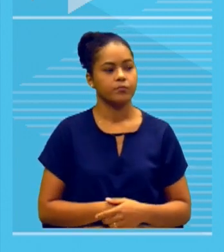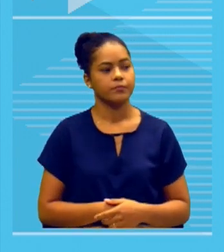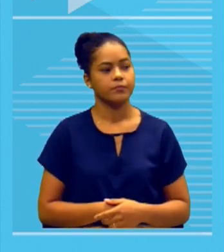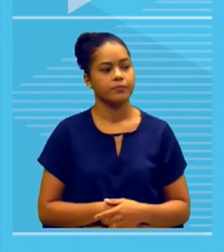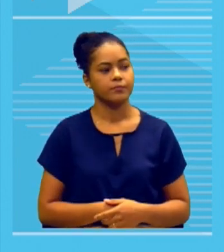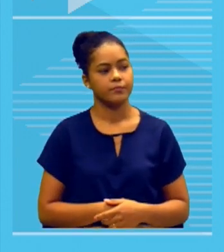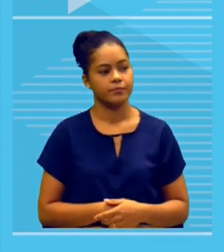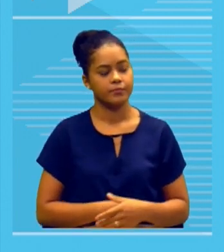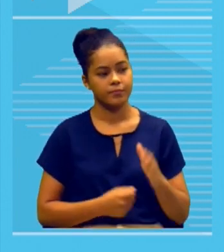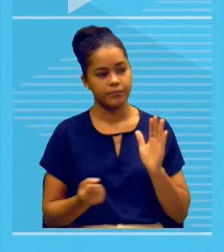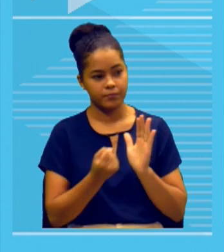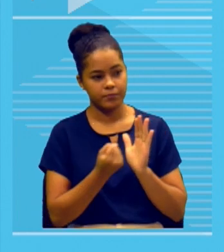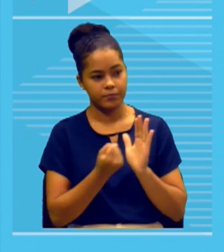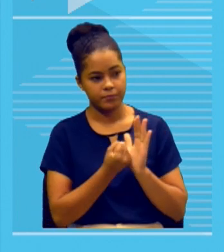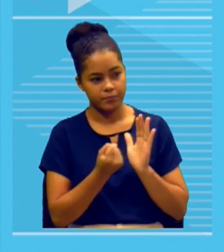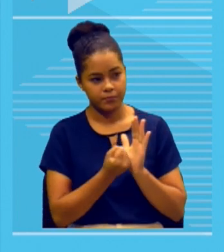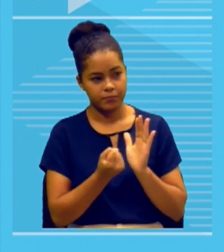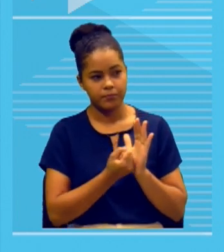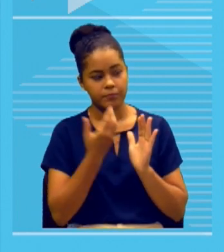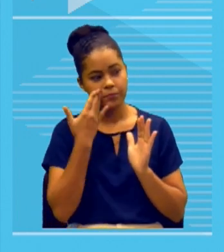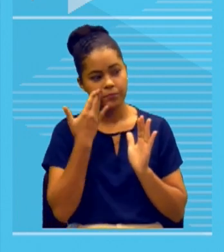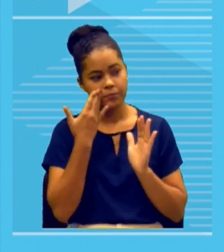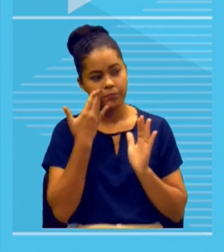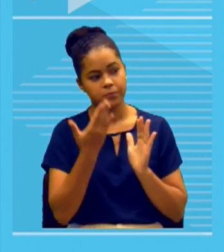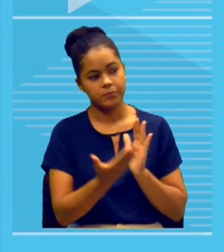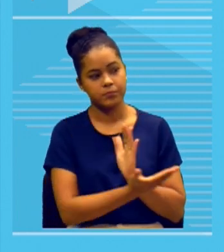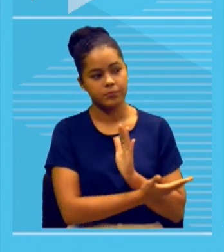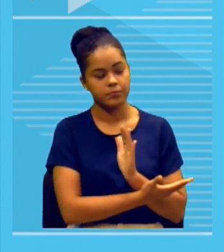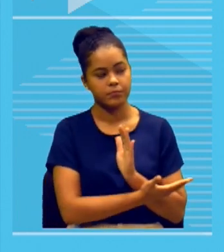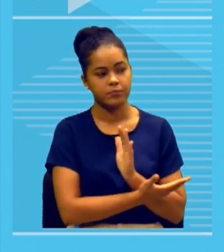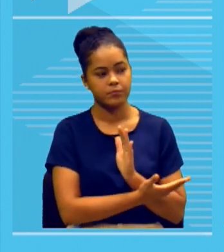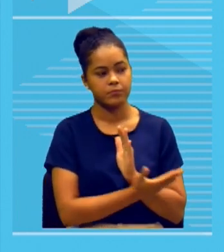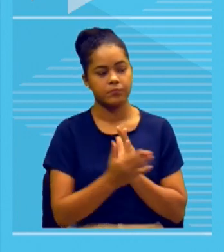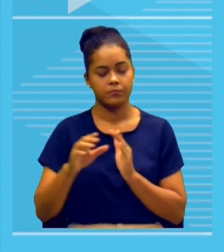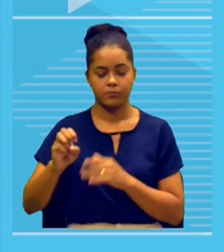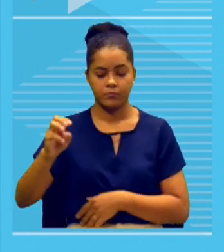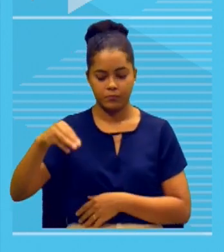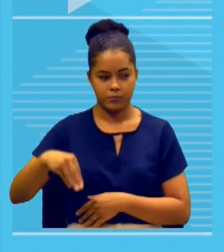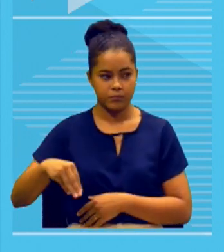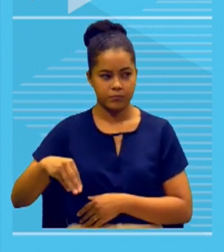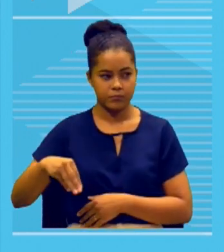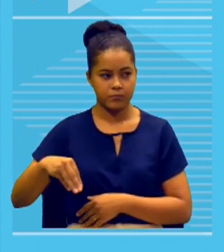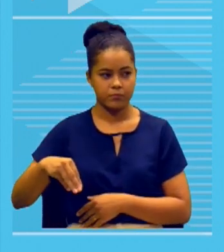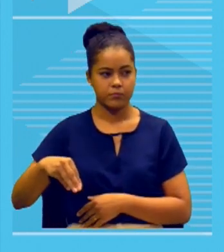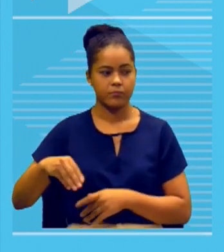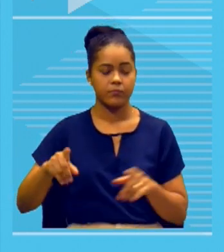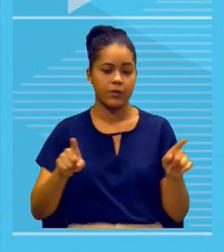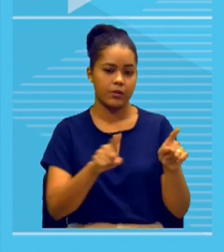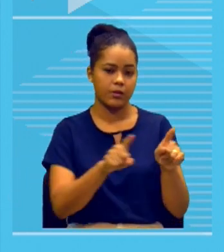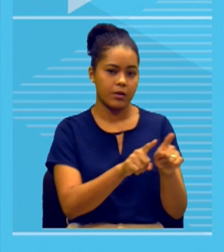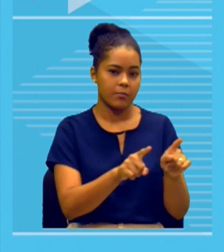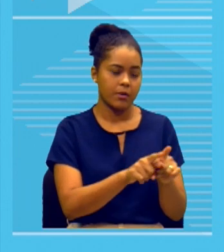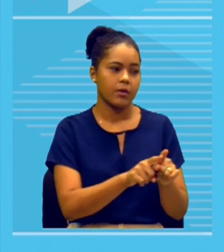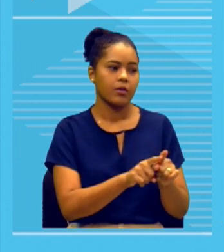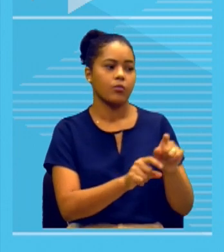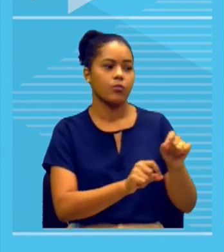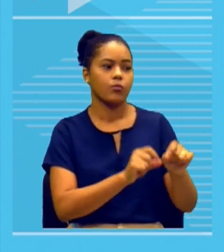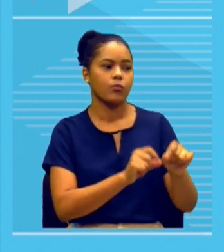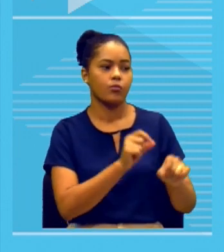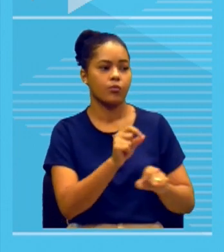aqui né vou destacar aqui o em e o gerúndio